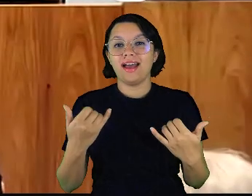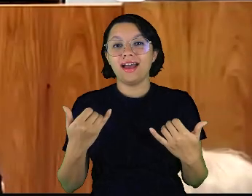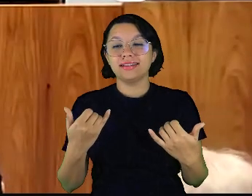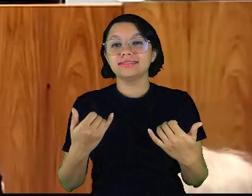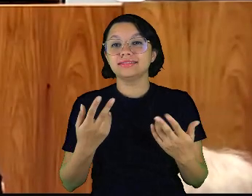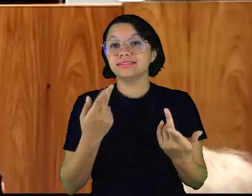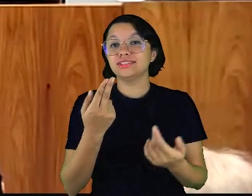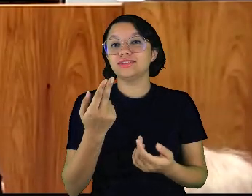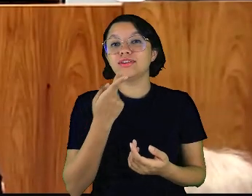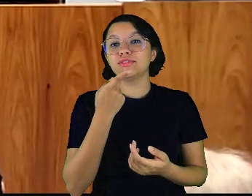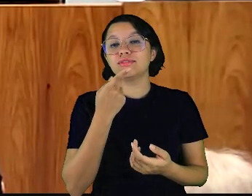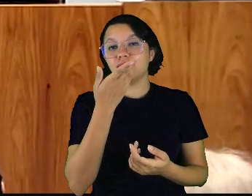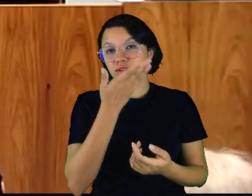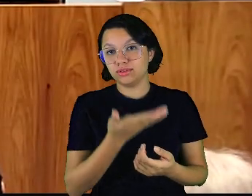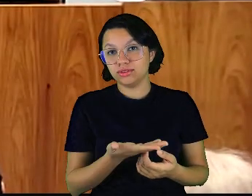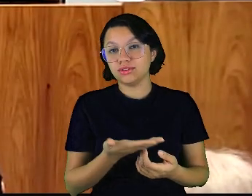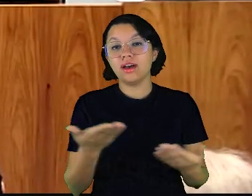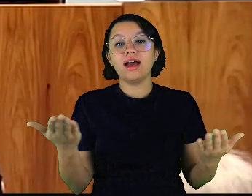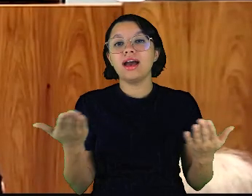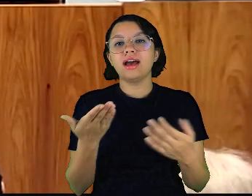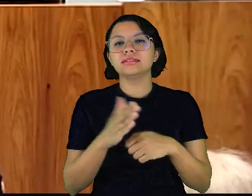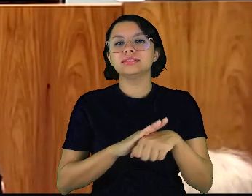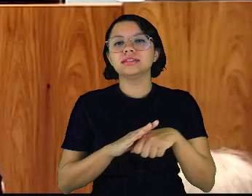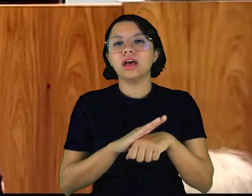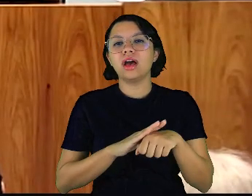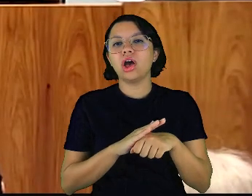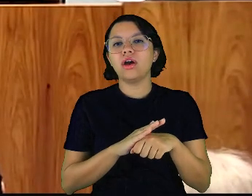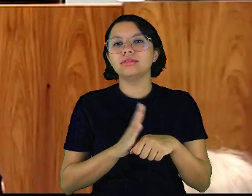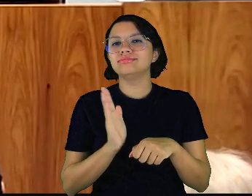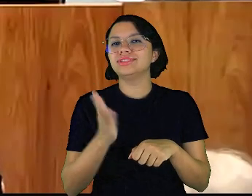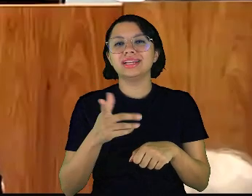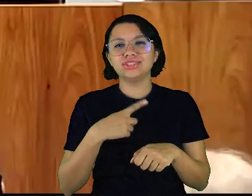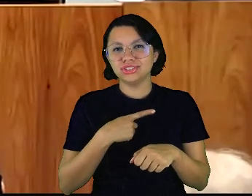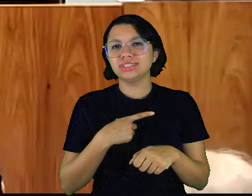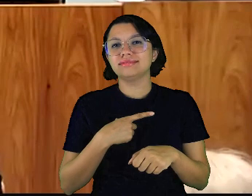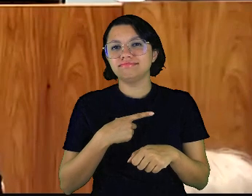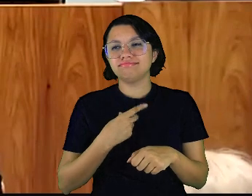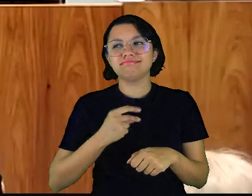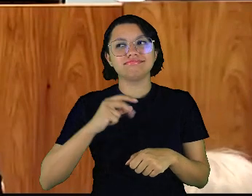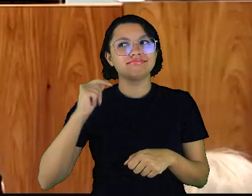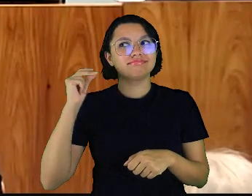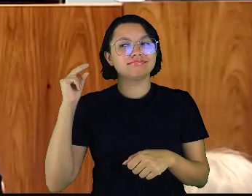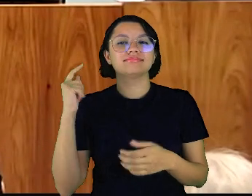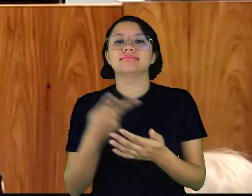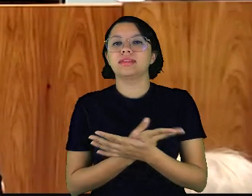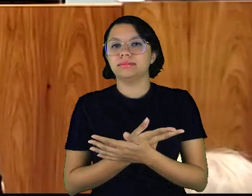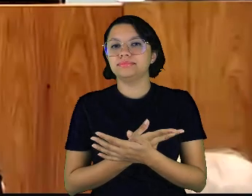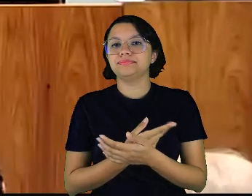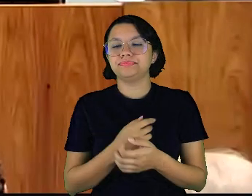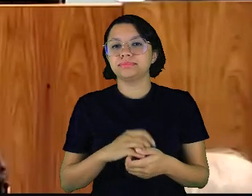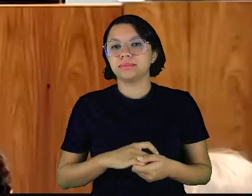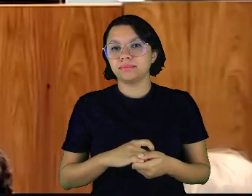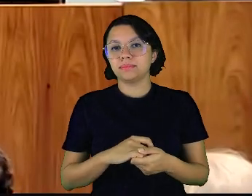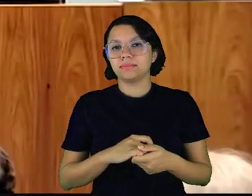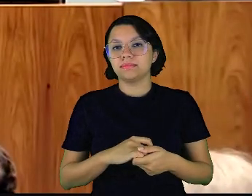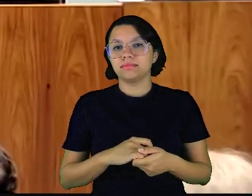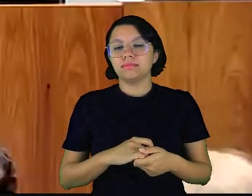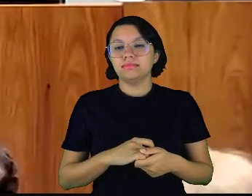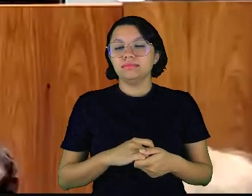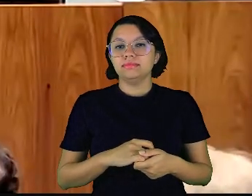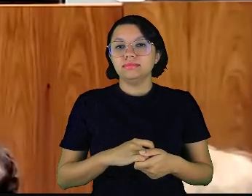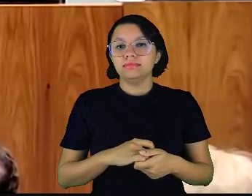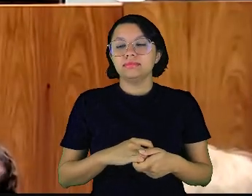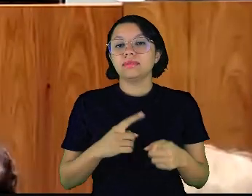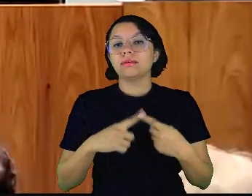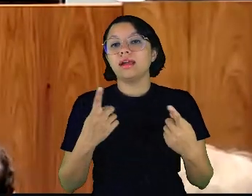bem disse Vossa Excelência, esse diálogo, isso já até deveria já ter sido feito há